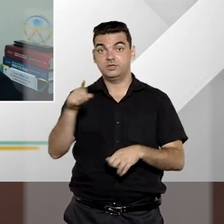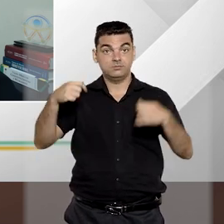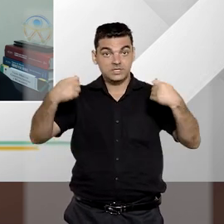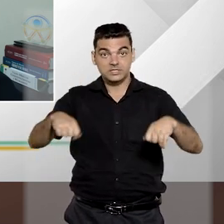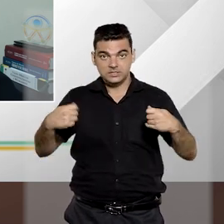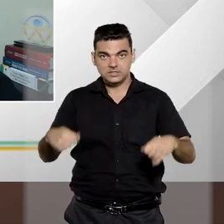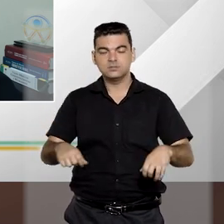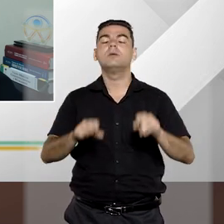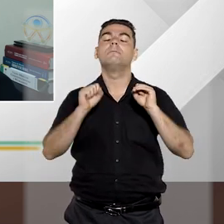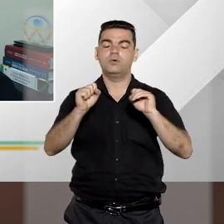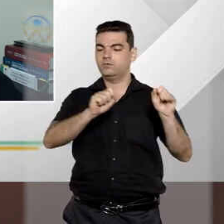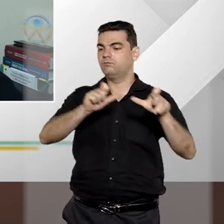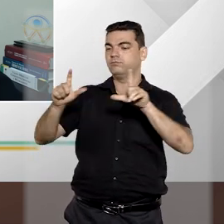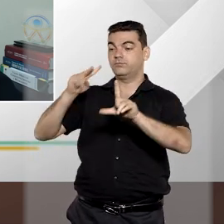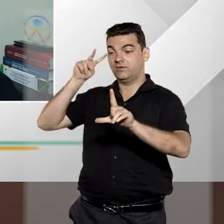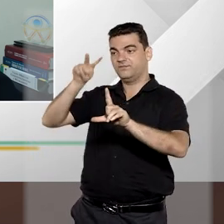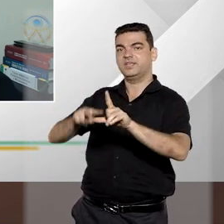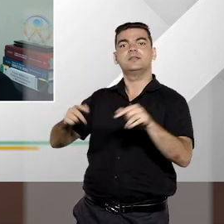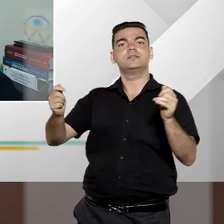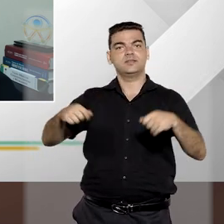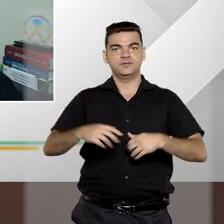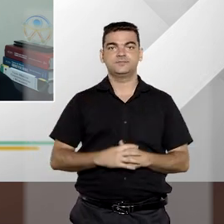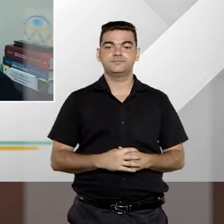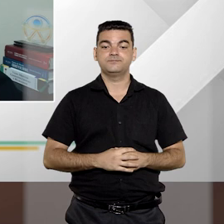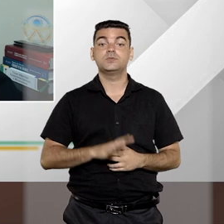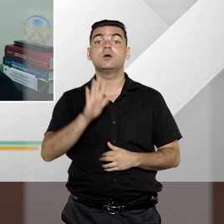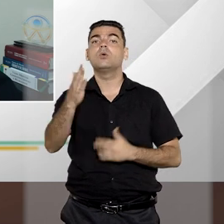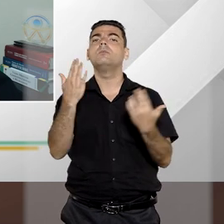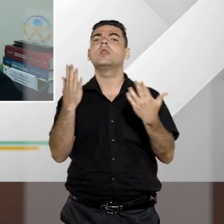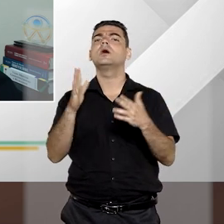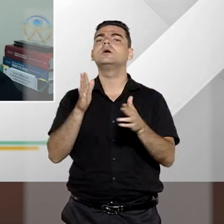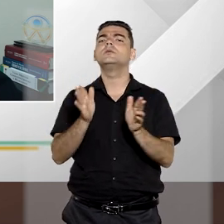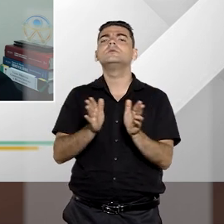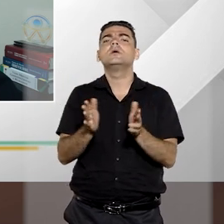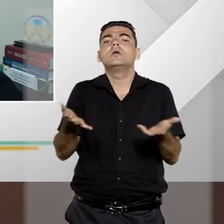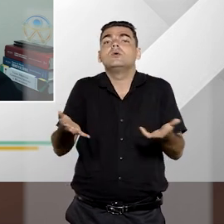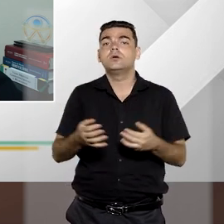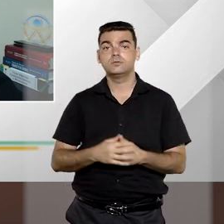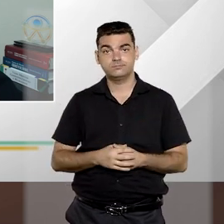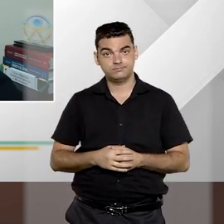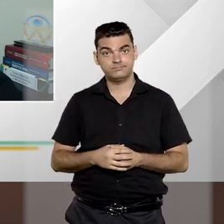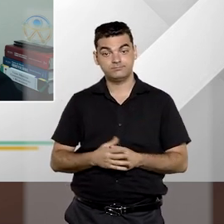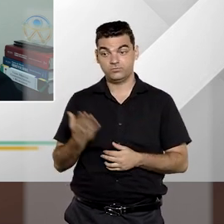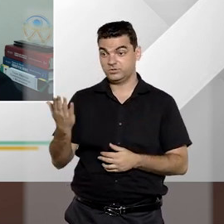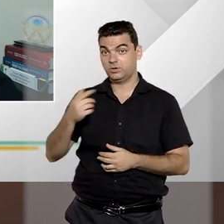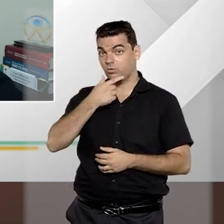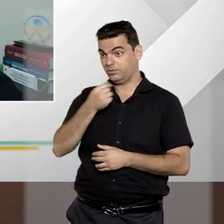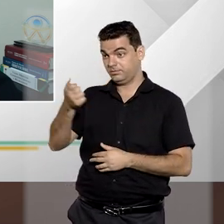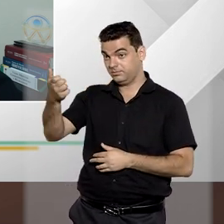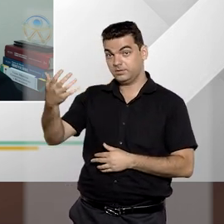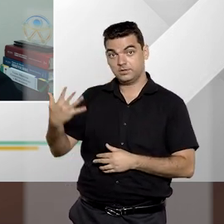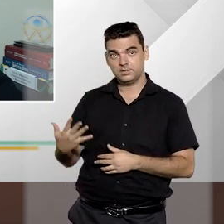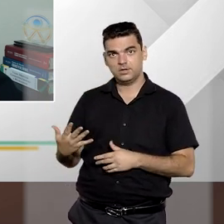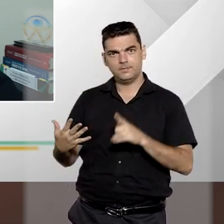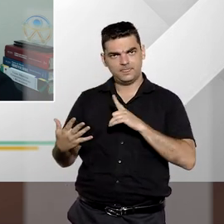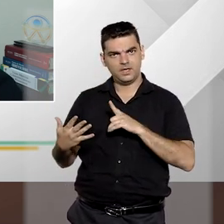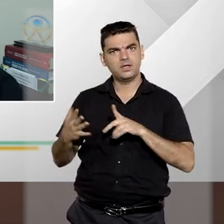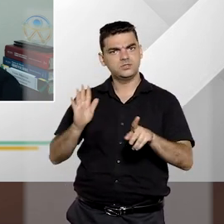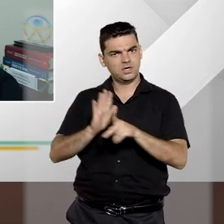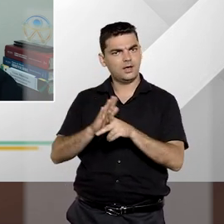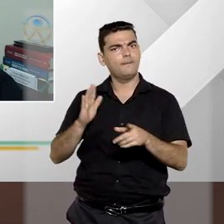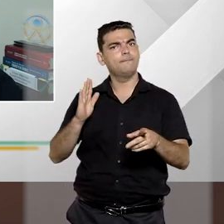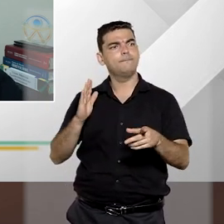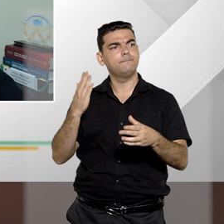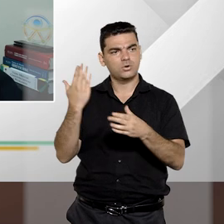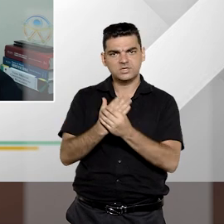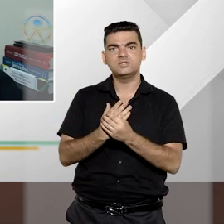necessita dessa atenção maior, né? Então, com relação ainda a essa questão de acessibilidade, Tiago, nós temos precedentes do